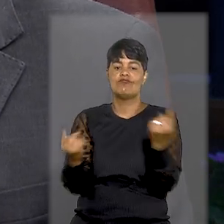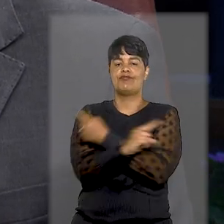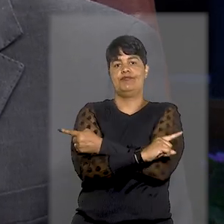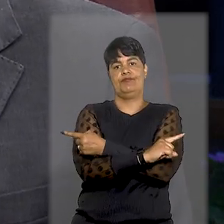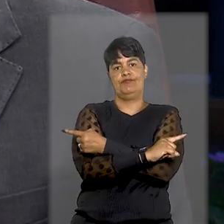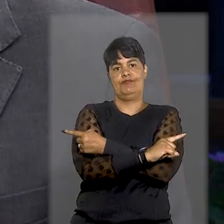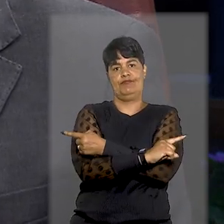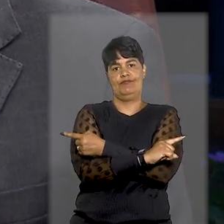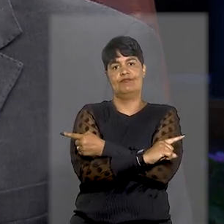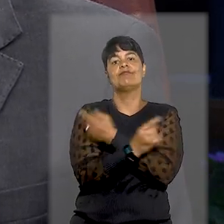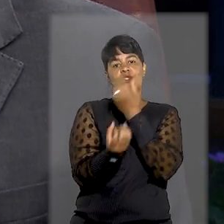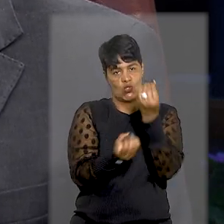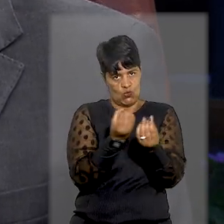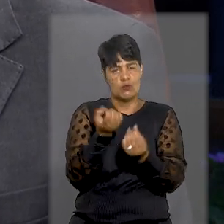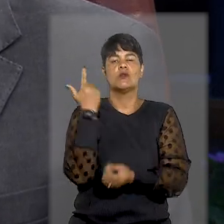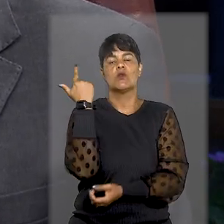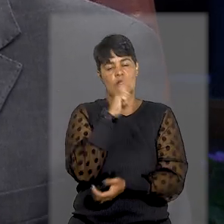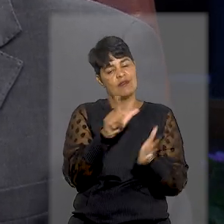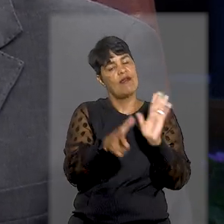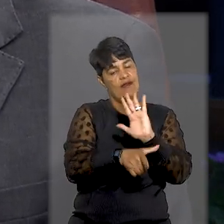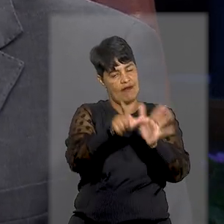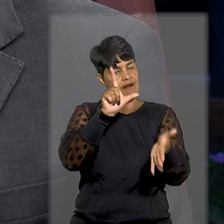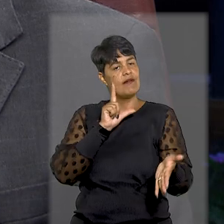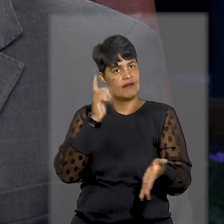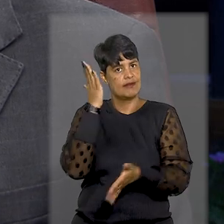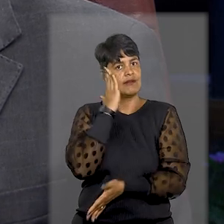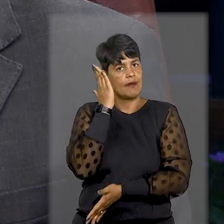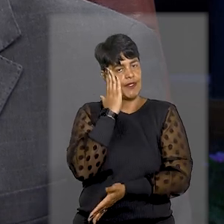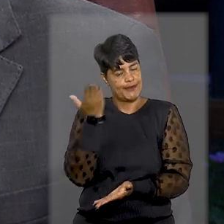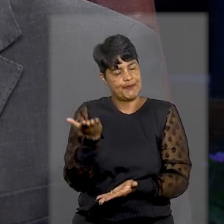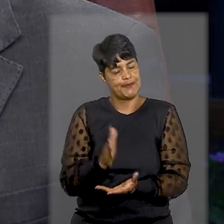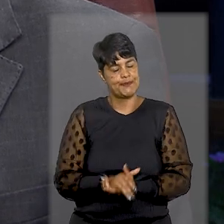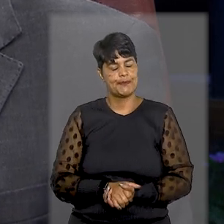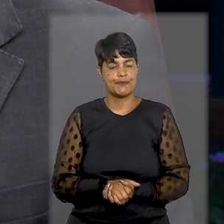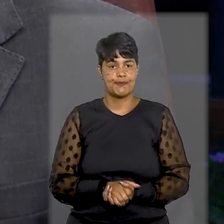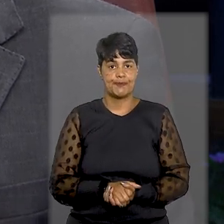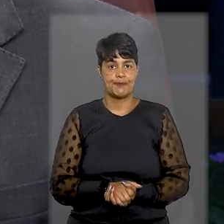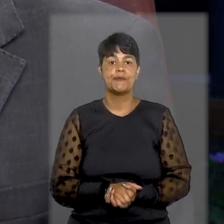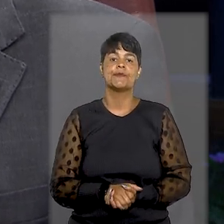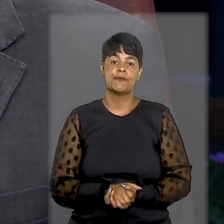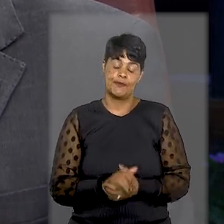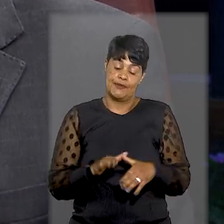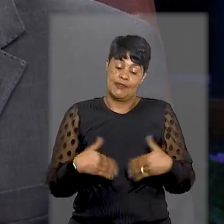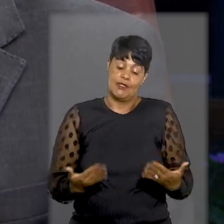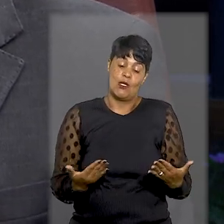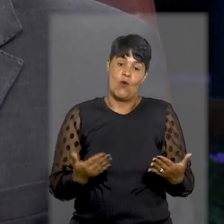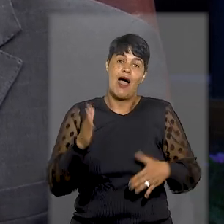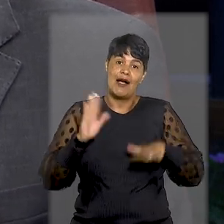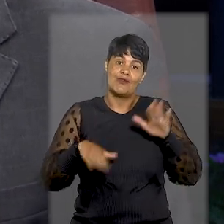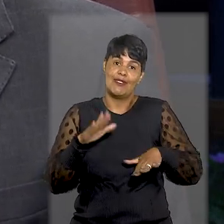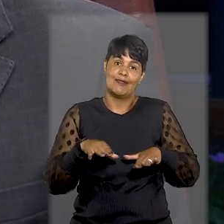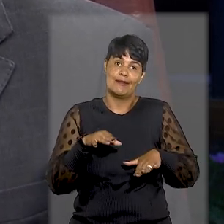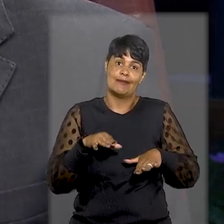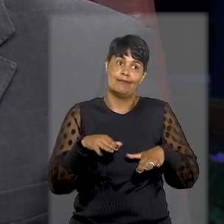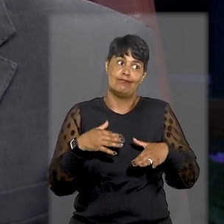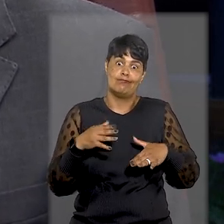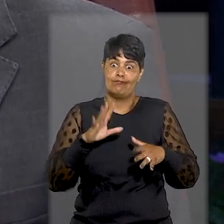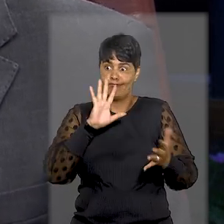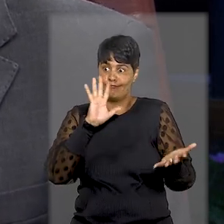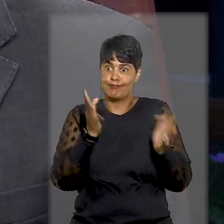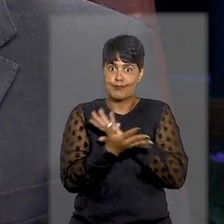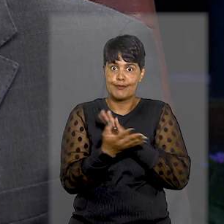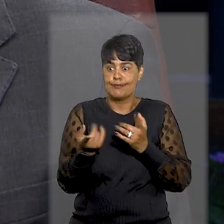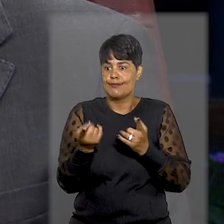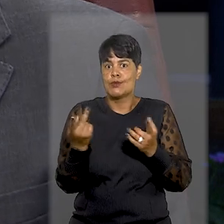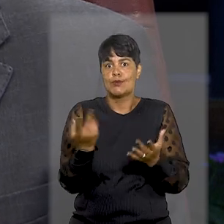se atuam de forma contrária aos precedentes do STJ dando encejo a sucessivas situações de